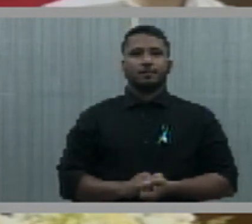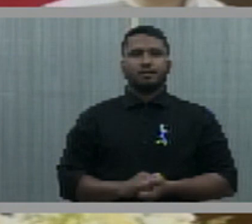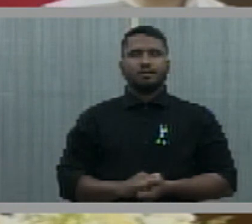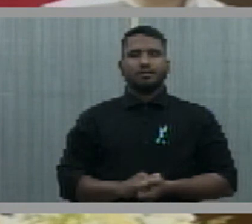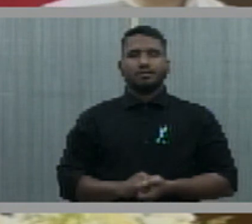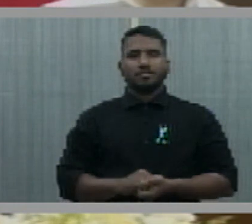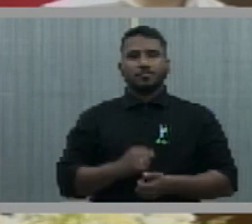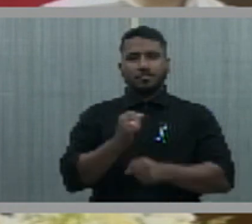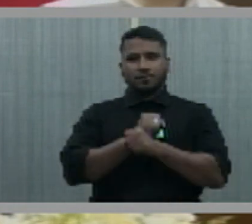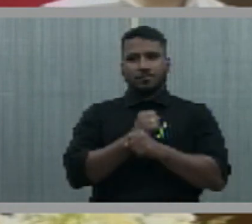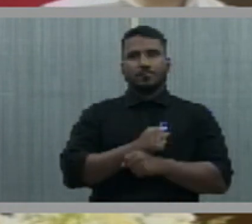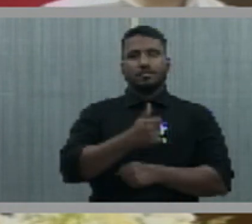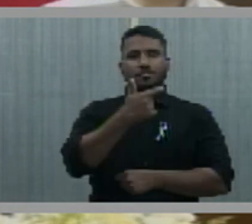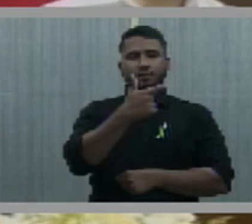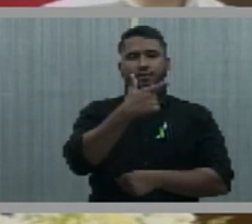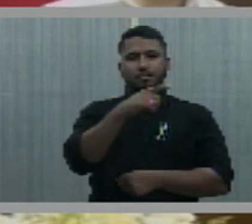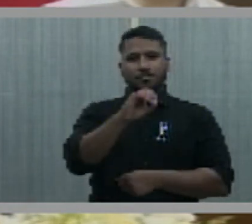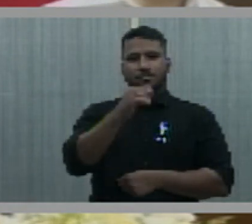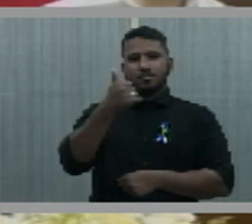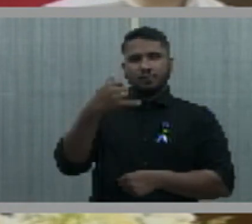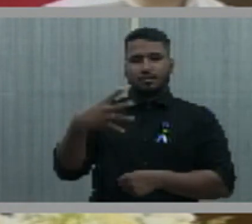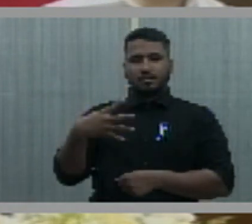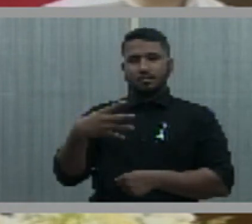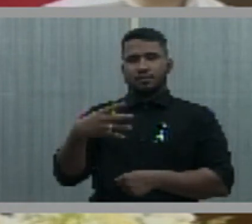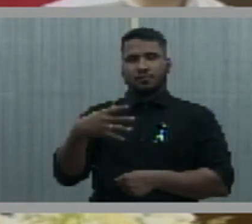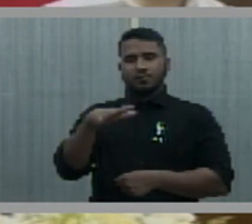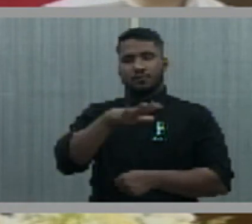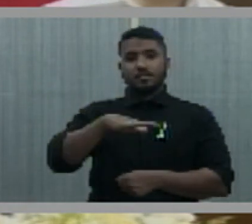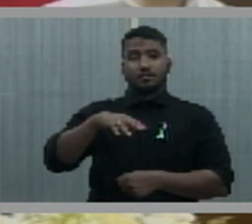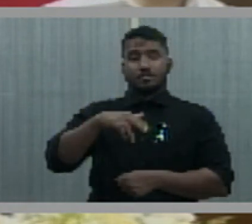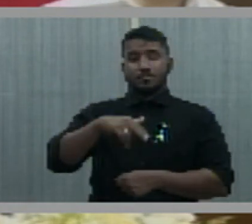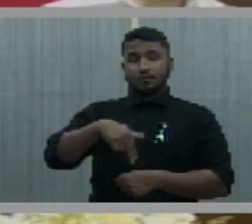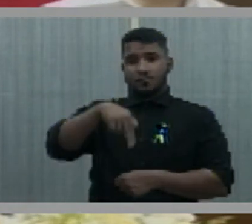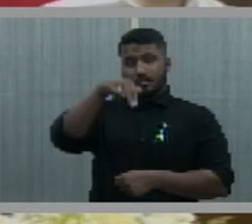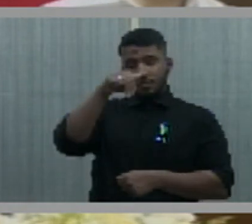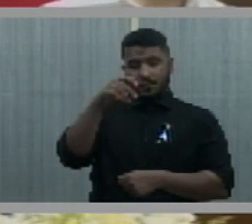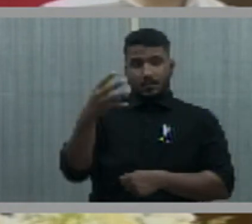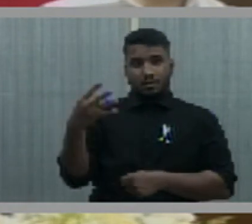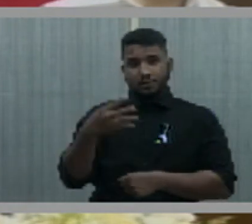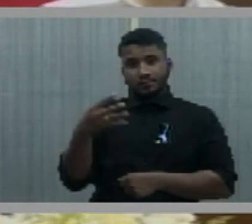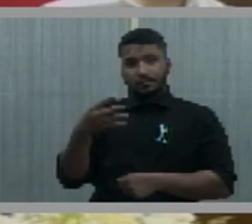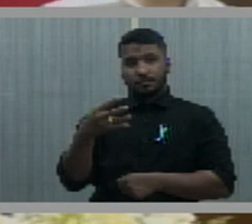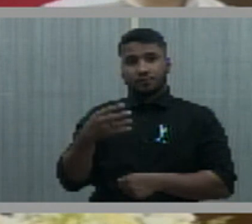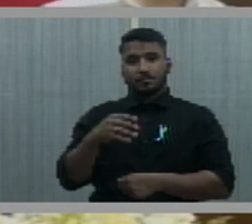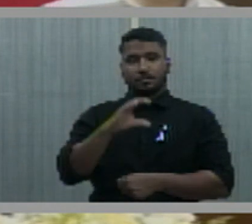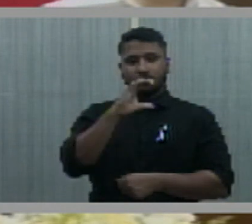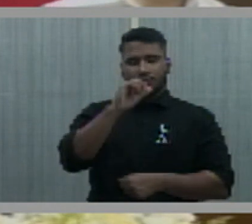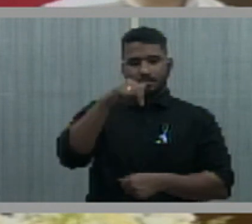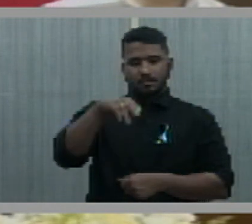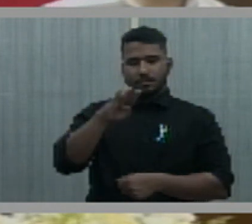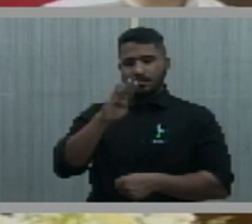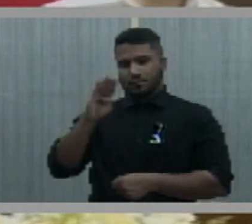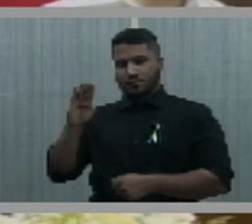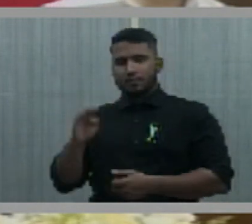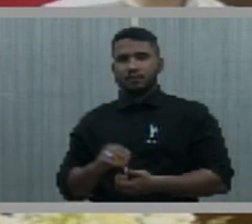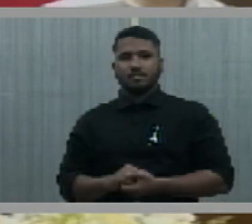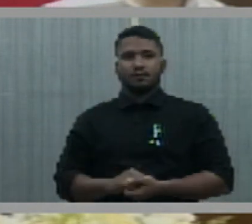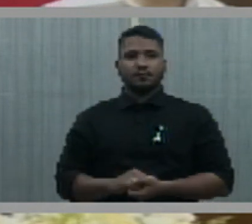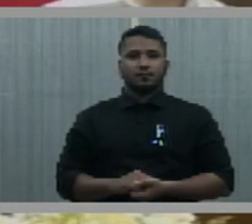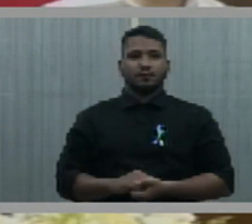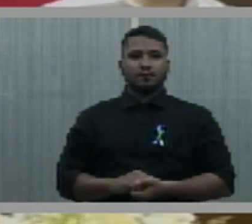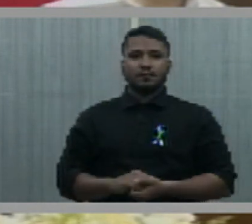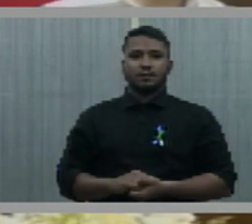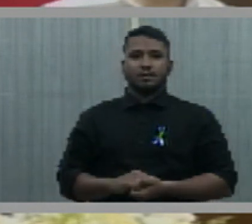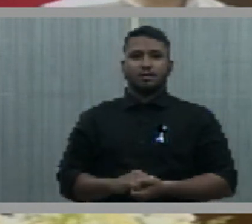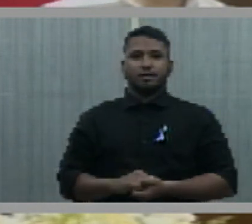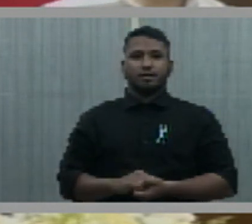de 2014, ao integrar o Regional Nordeste 4 da CNBB, Conferência Nacional dos